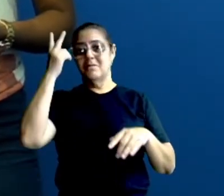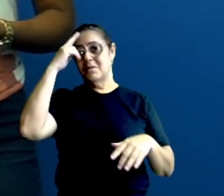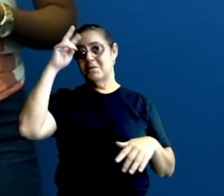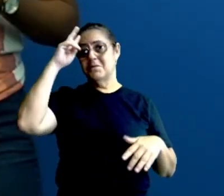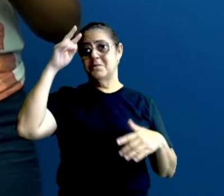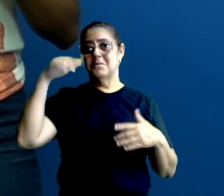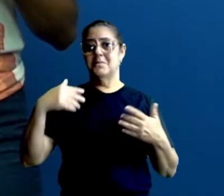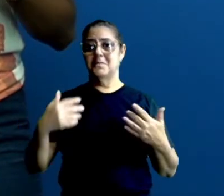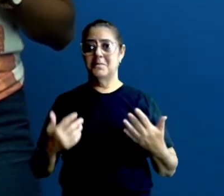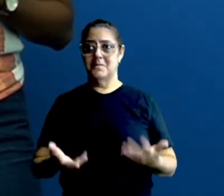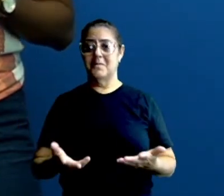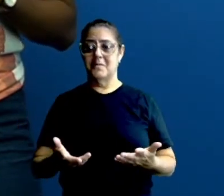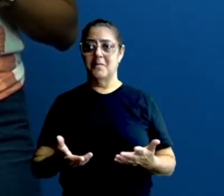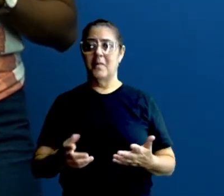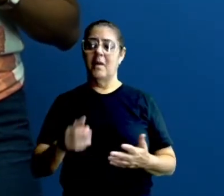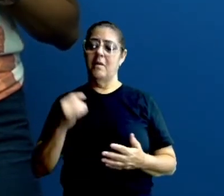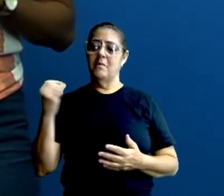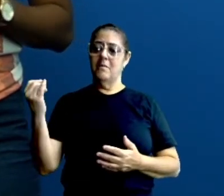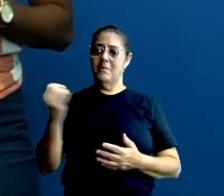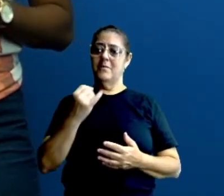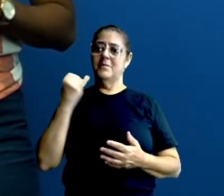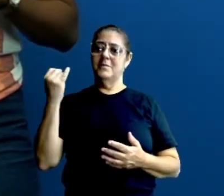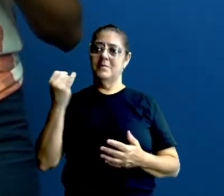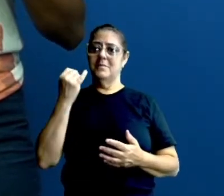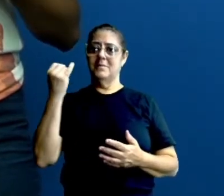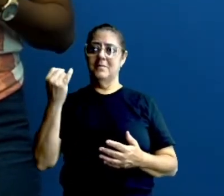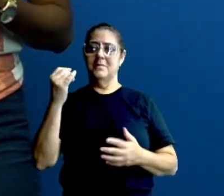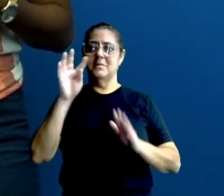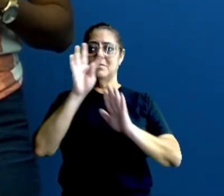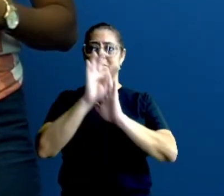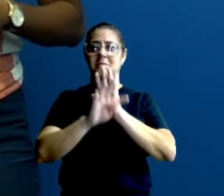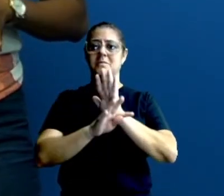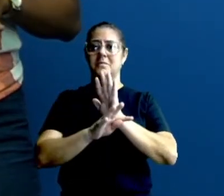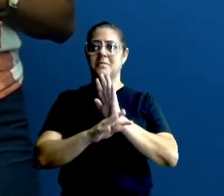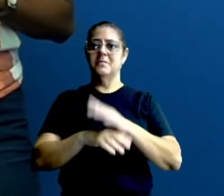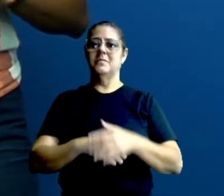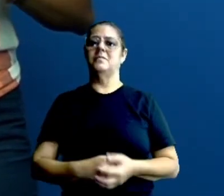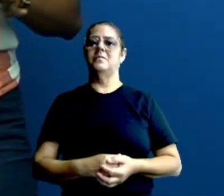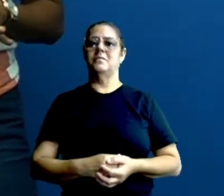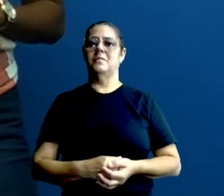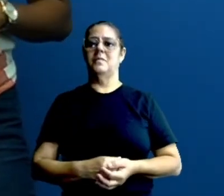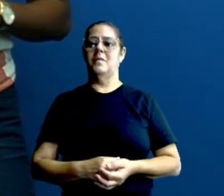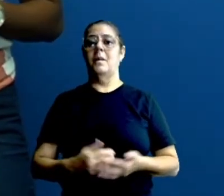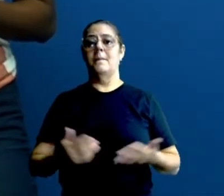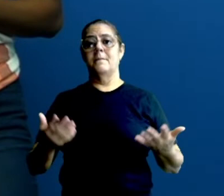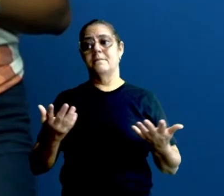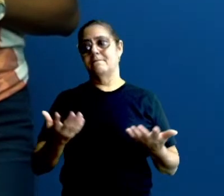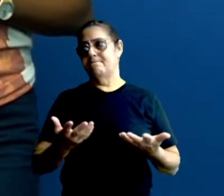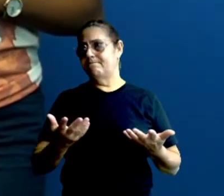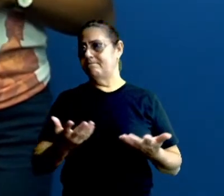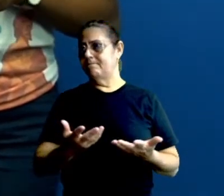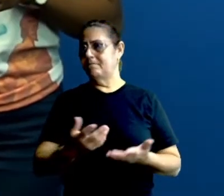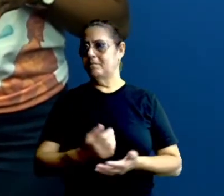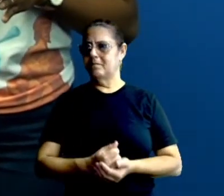final da história então esses pontos são essenciais certo bom